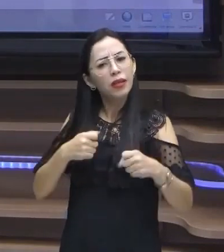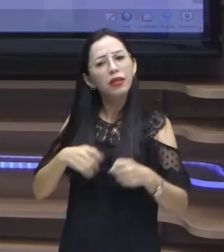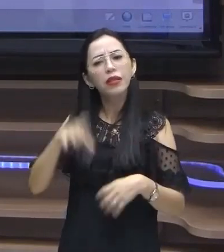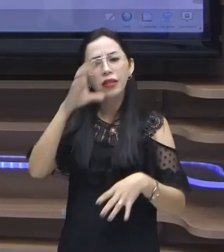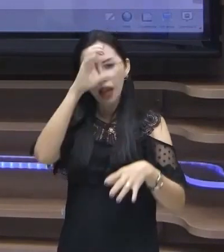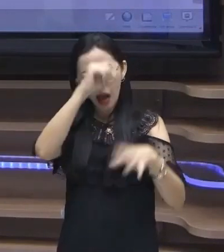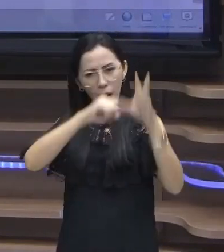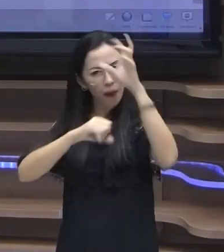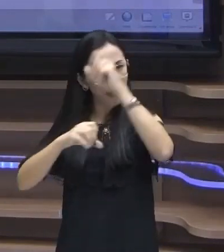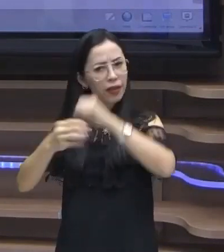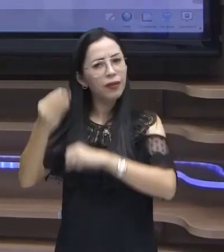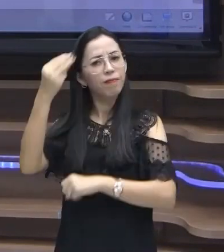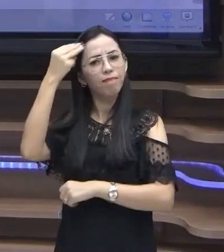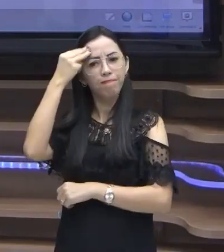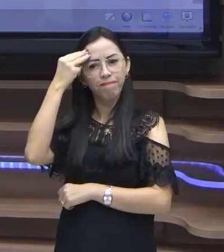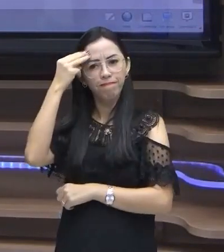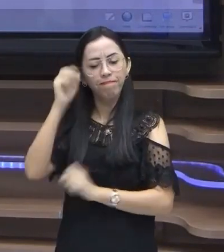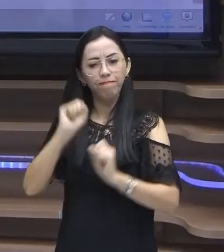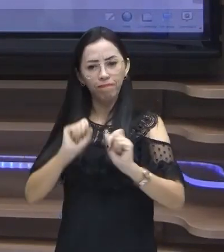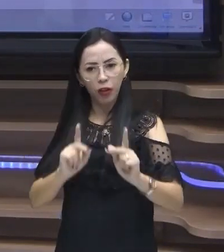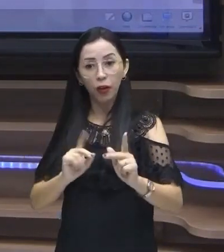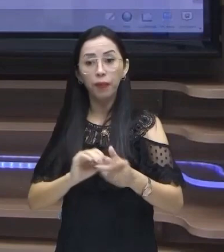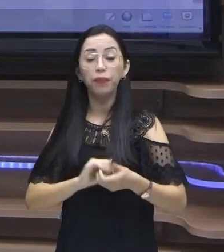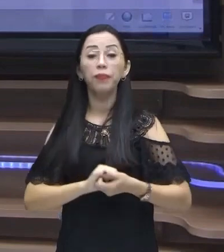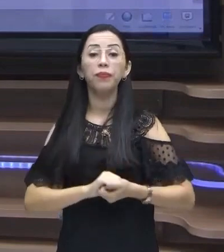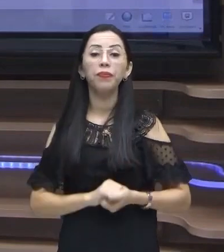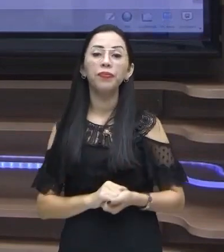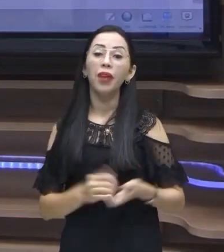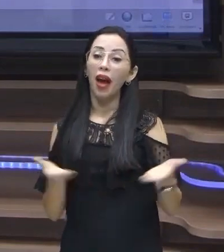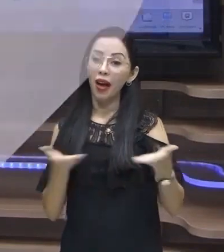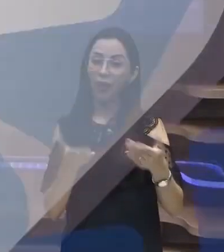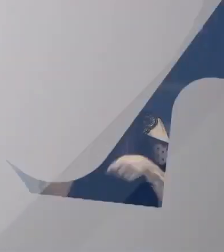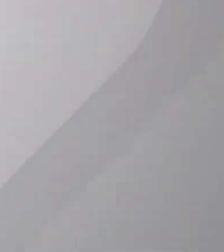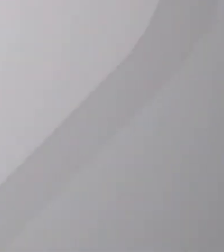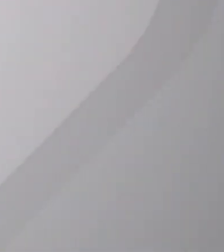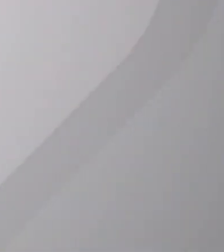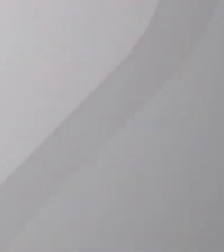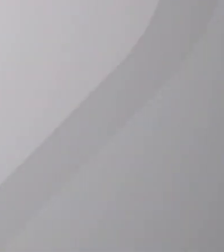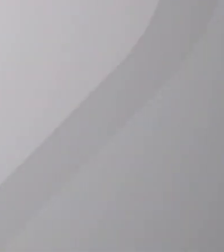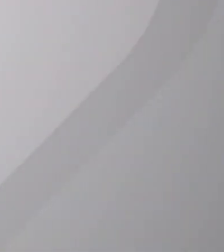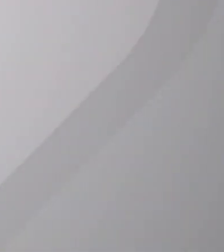tempo, tá certo? Muito bem, chegou a hora do nosso exercitando.